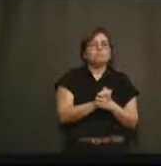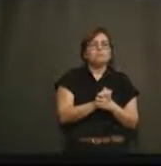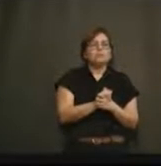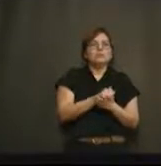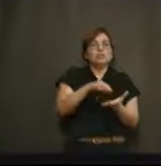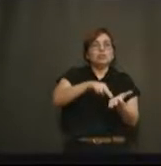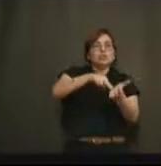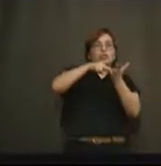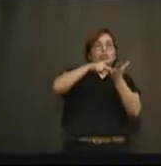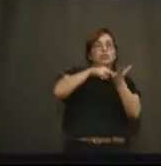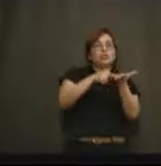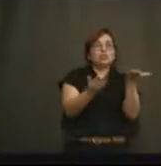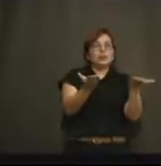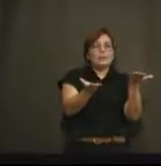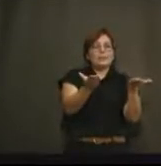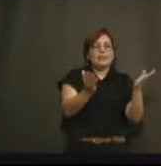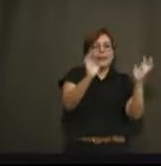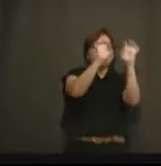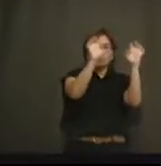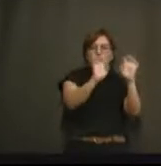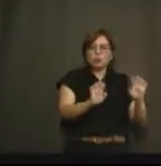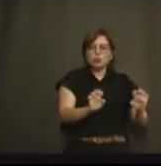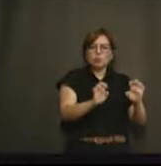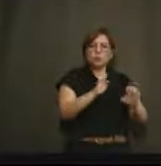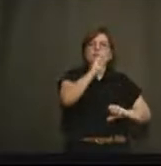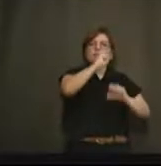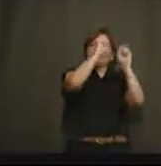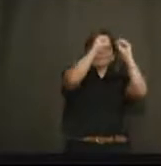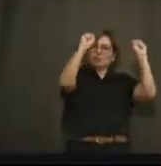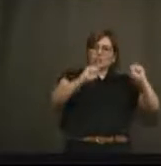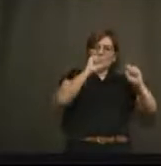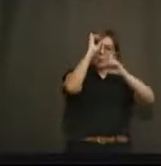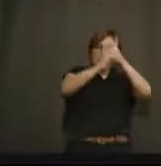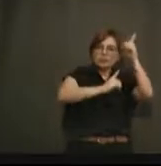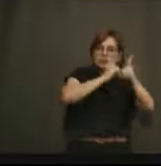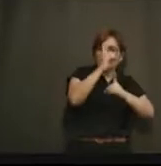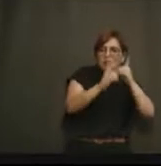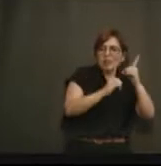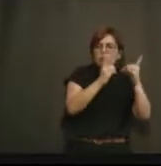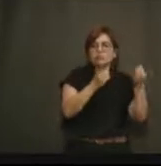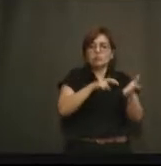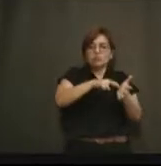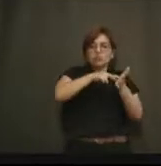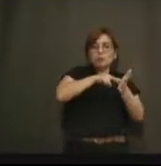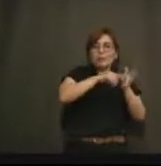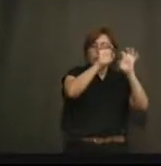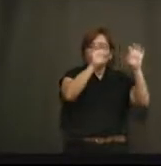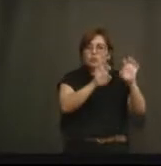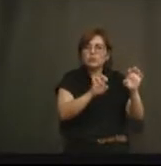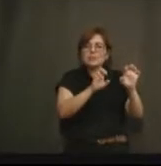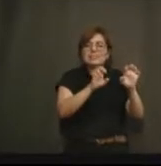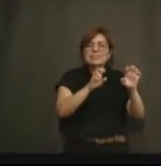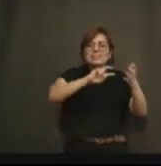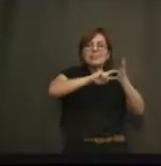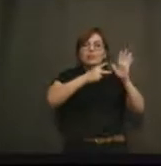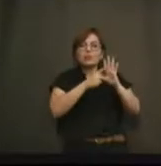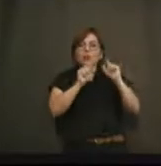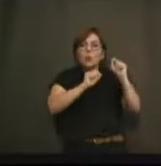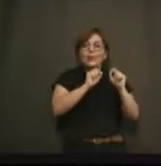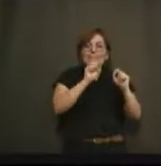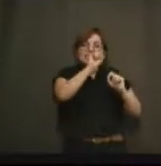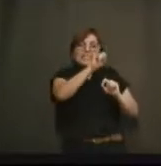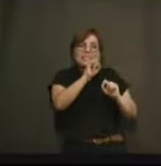estabilidade estrutural de sistemas dinâmicos. Estabilidade estrutural significa que se você mudar um pouquinho a equação do sistema, o